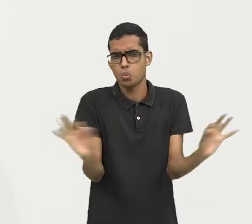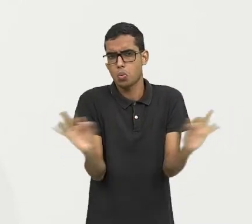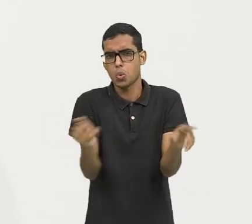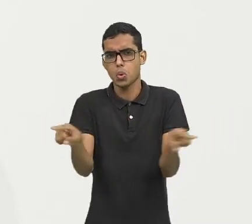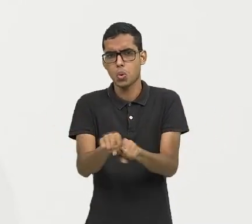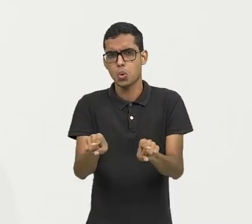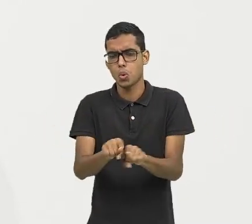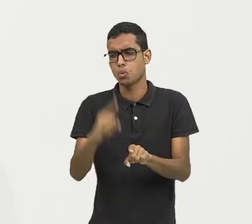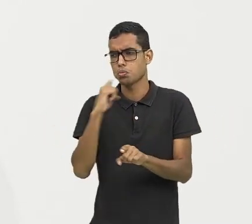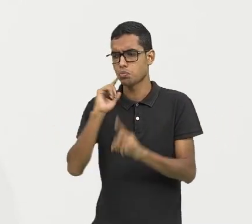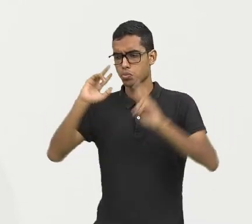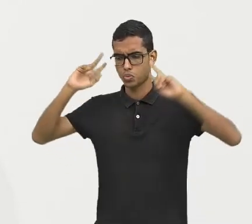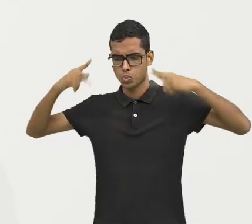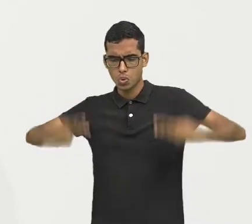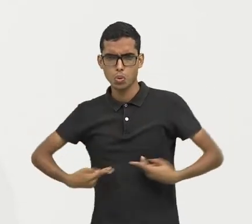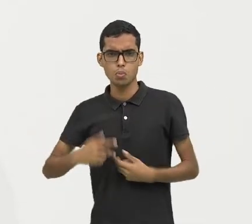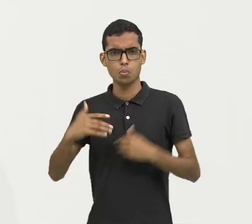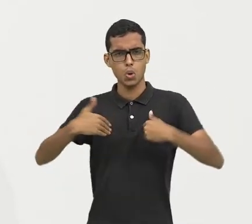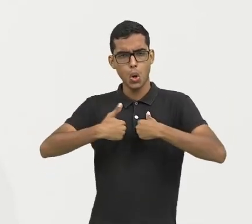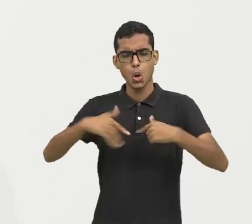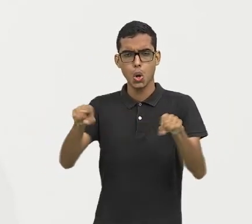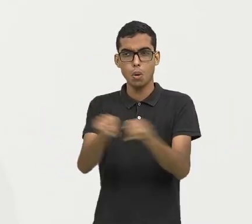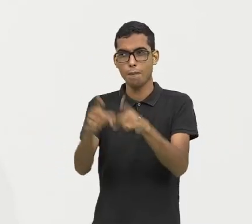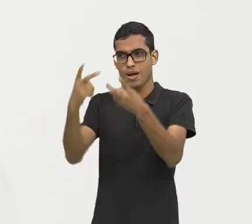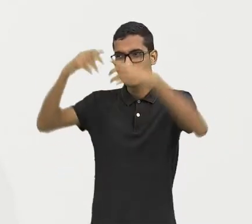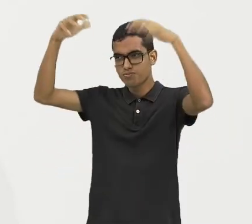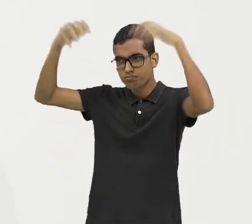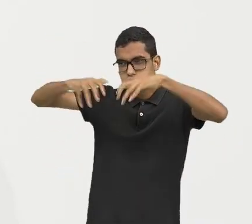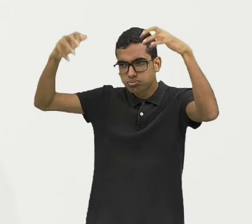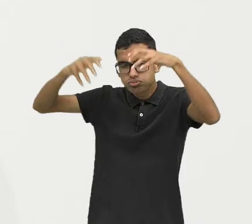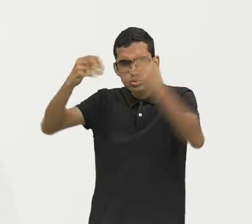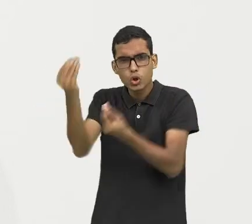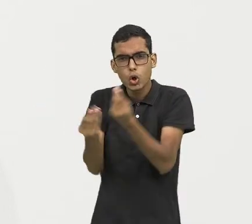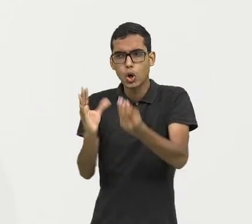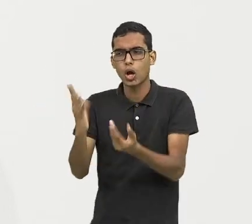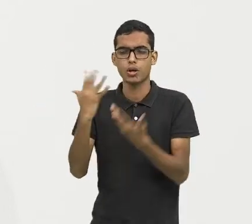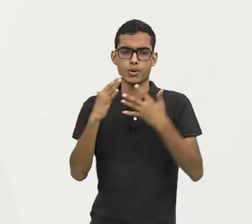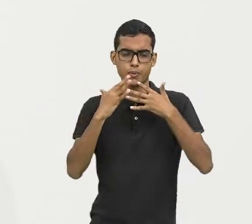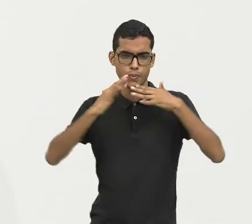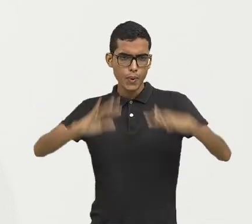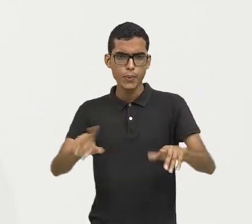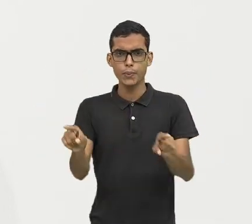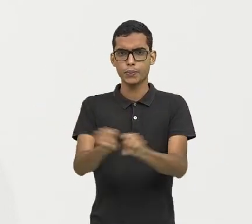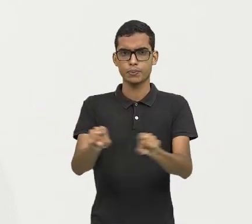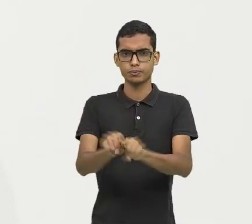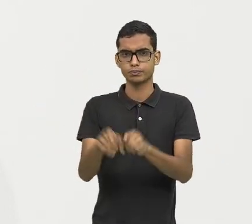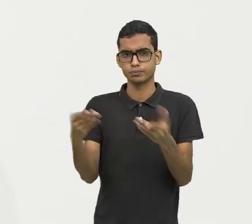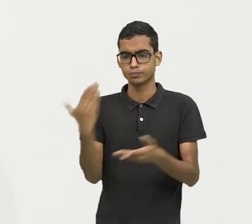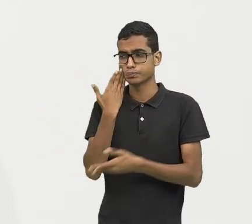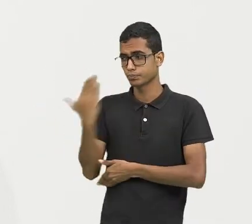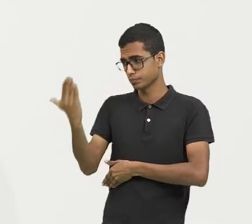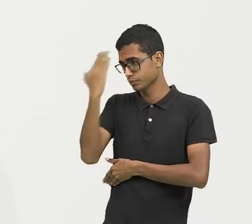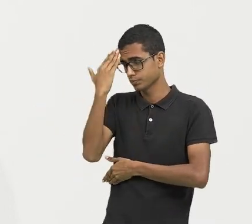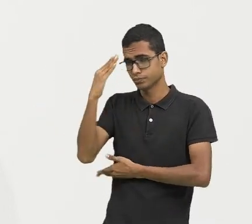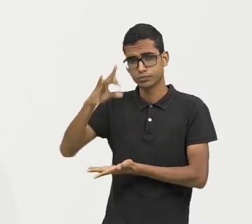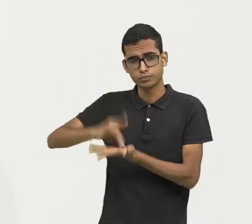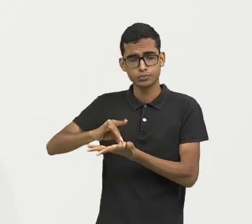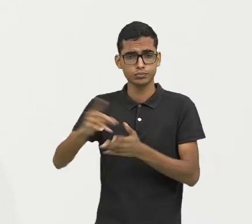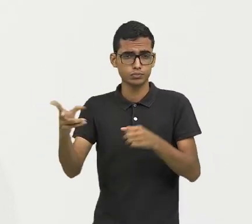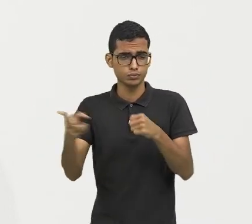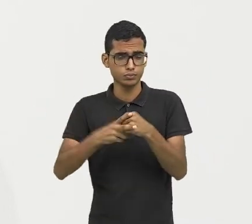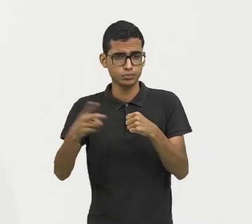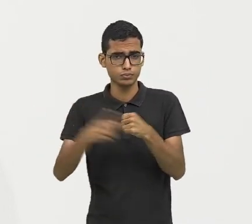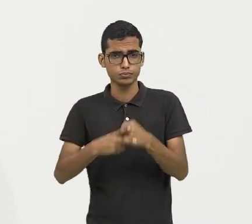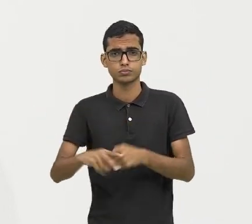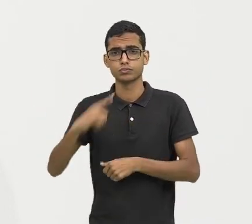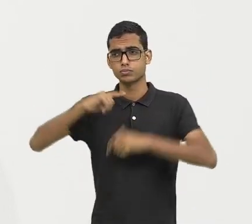a um animal, certo? Perceba que chover é algo que ocorre naturalmente. Então, sabemos que este verbo,